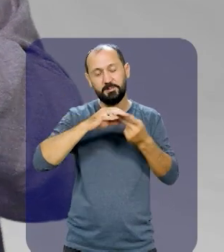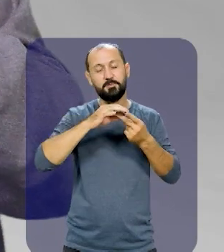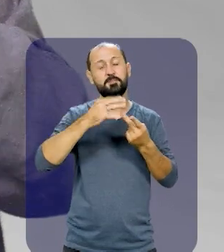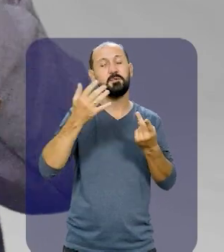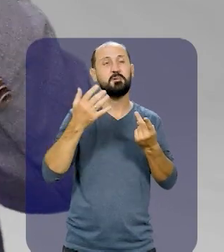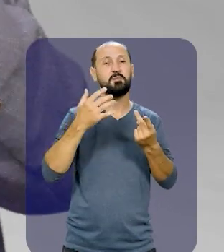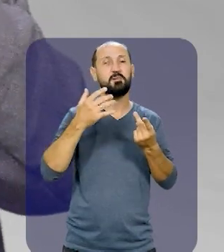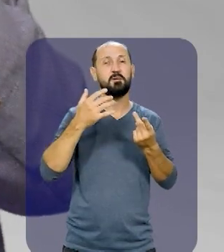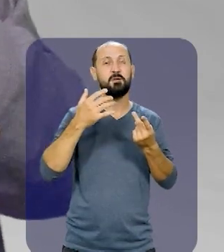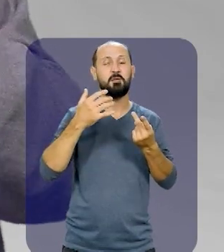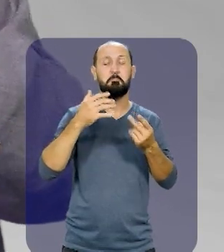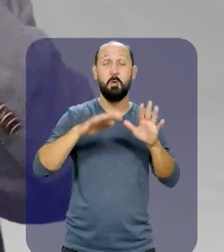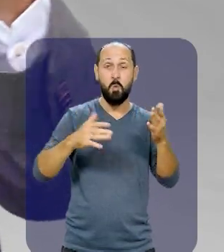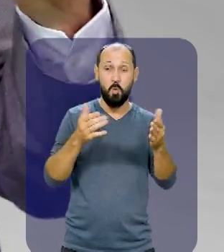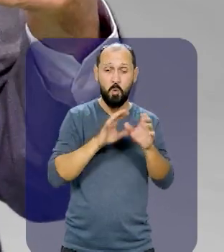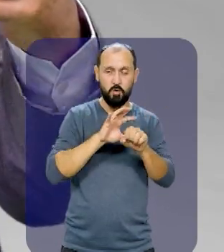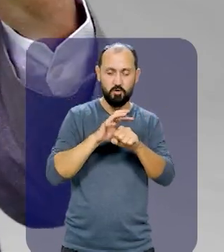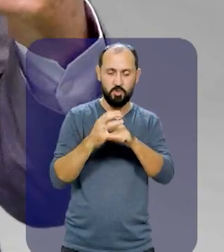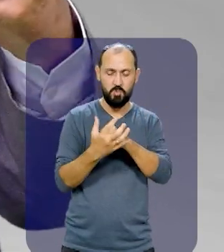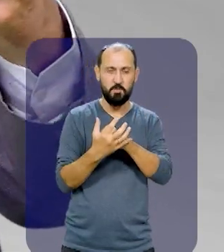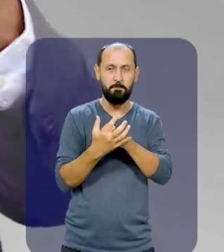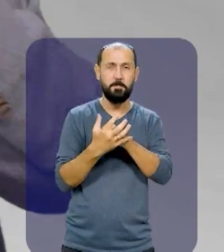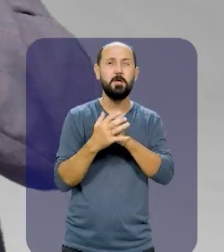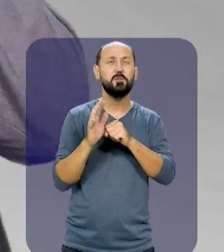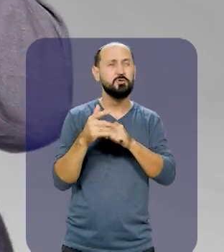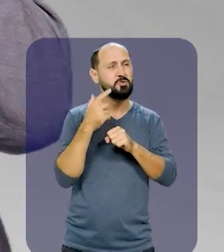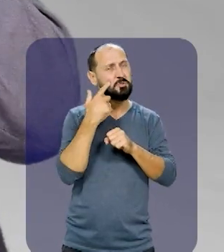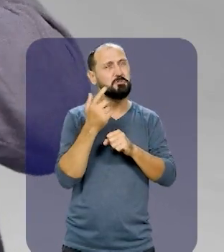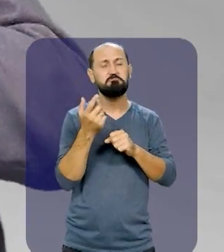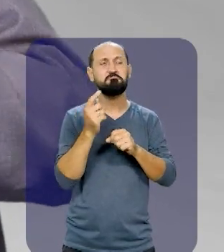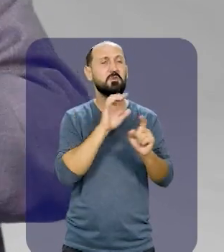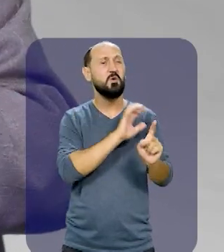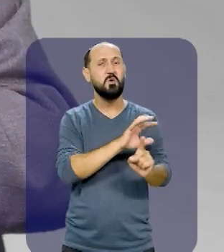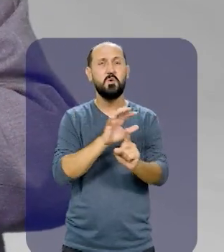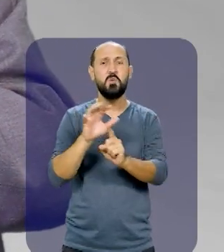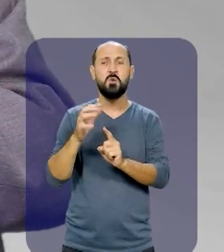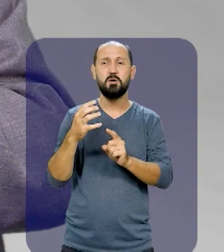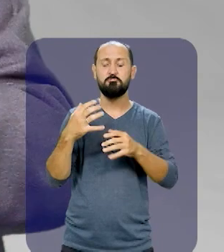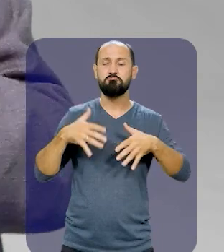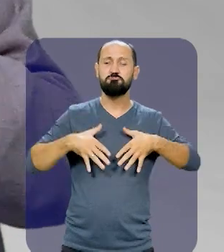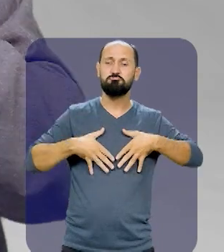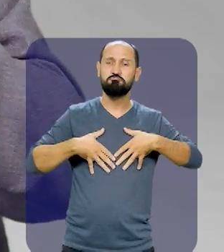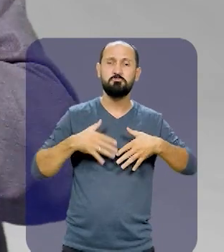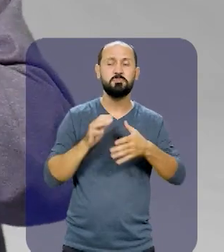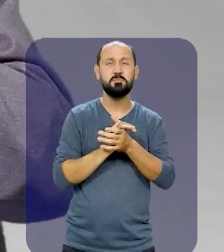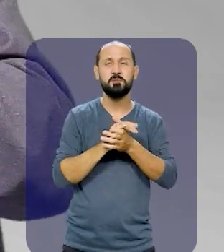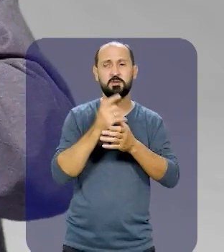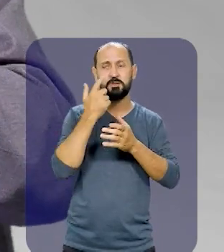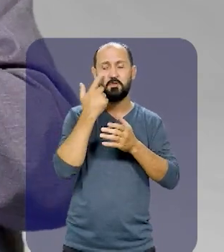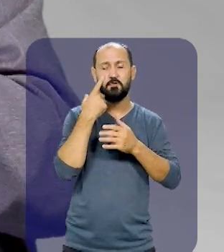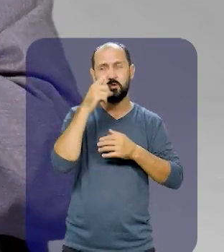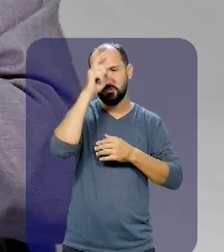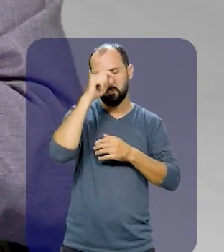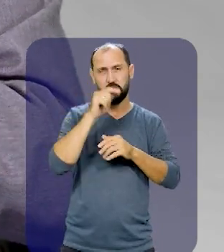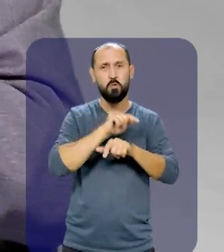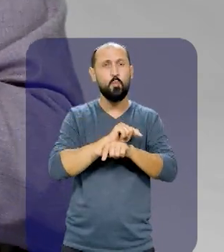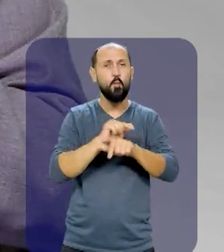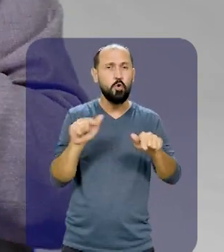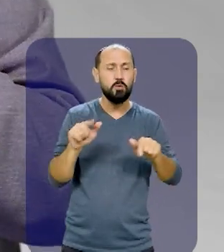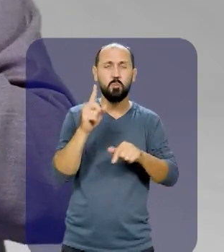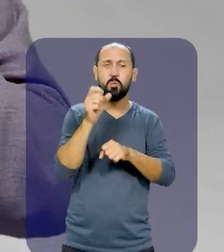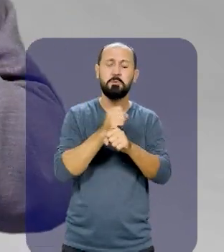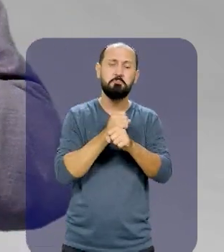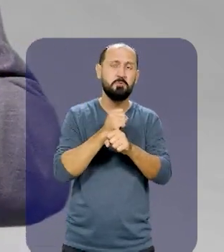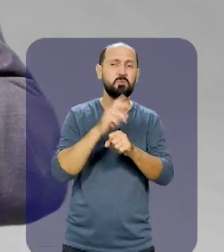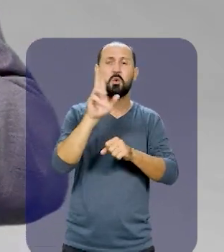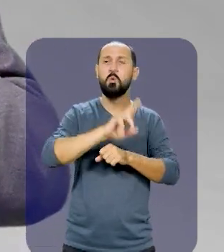resfriados. A Covid atual, desse ano e meio já, não atinge mais os pulmões. Os hospitais estão vazios há 1 ano e meio,